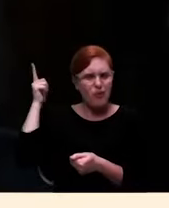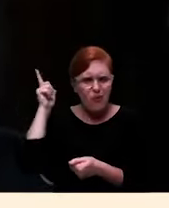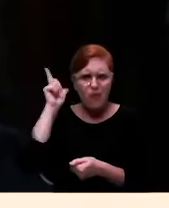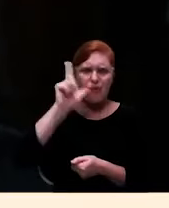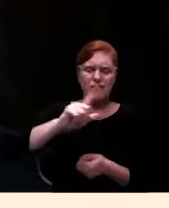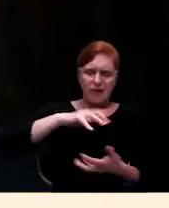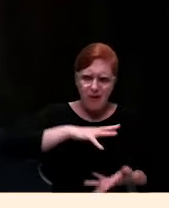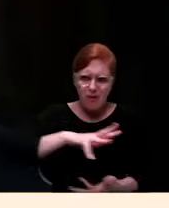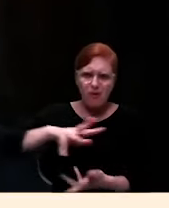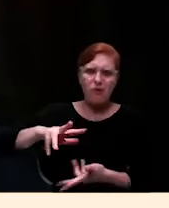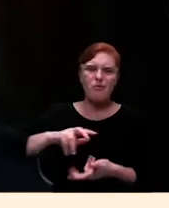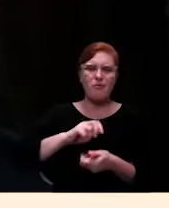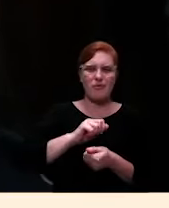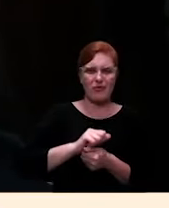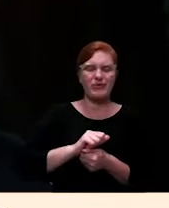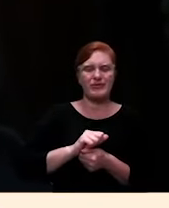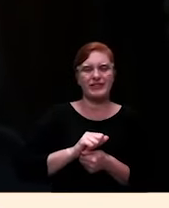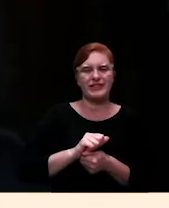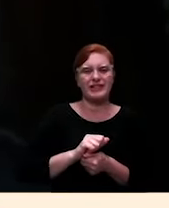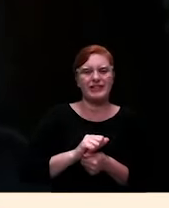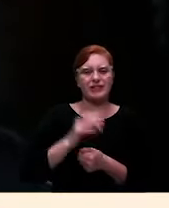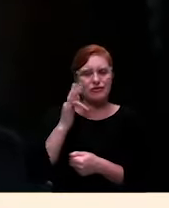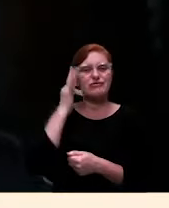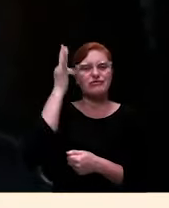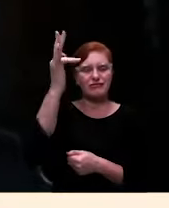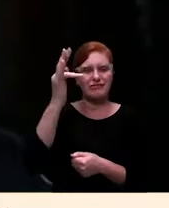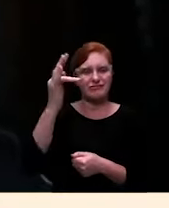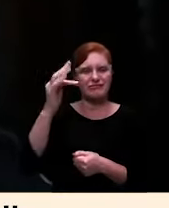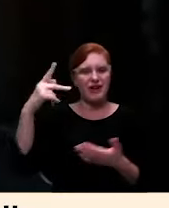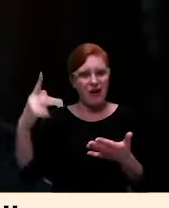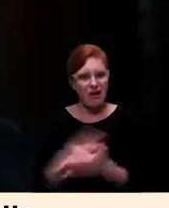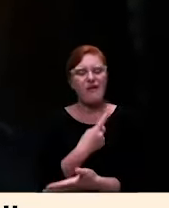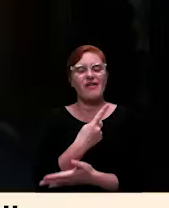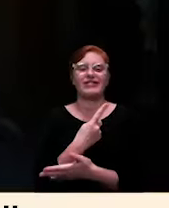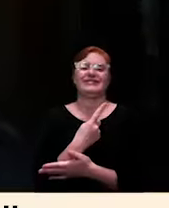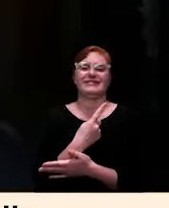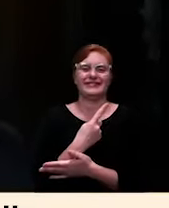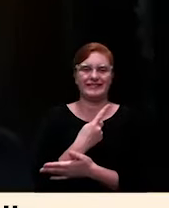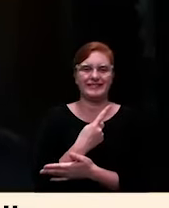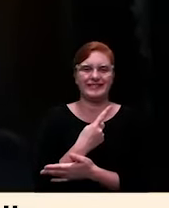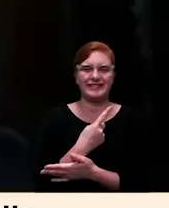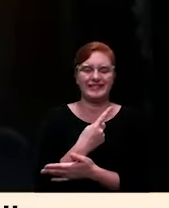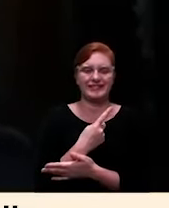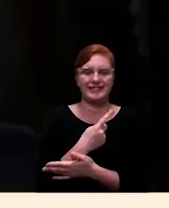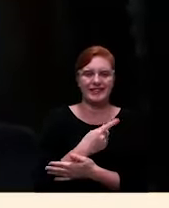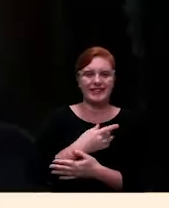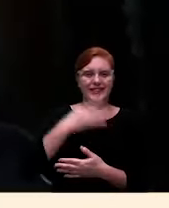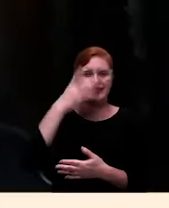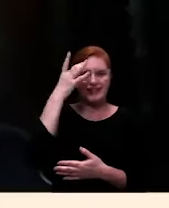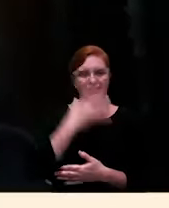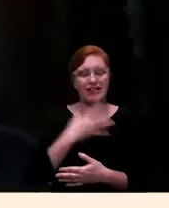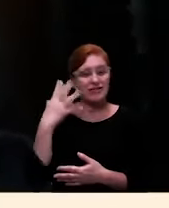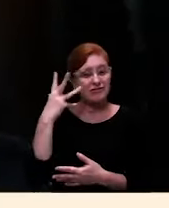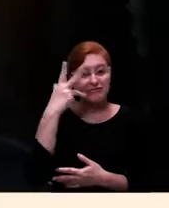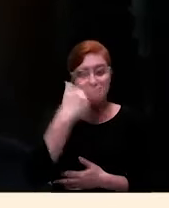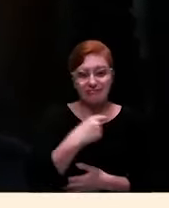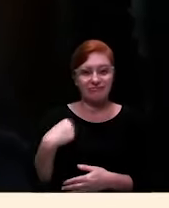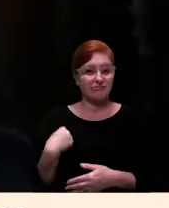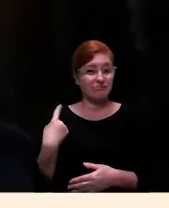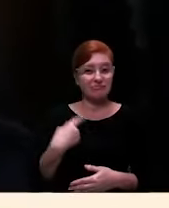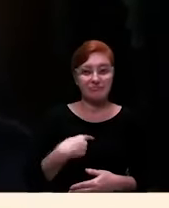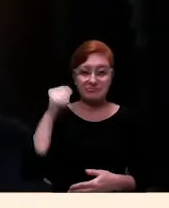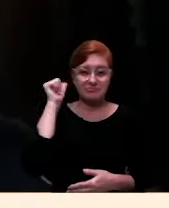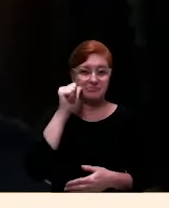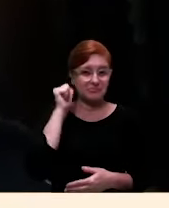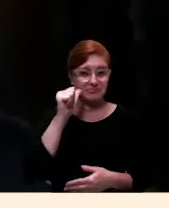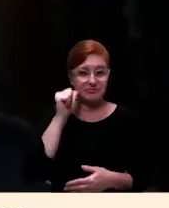mundo. Espero que isso aconteça, mesmo que não esteja mais aqui, mas eu espero que um dia aconteça isso. Isso é lindo.